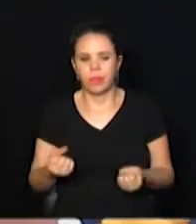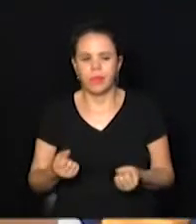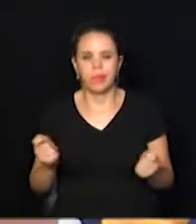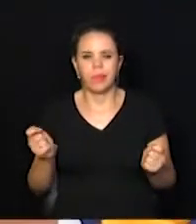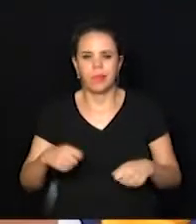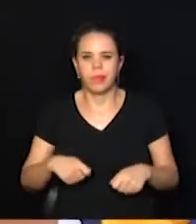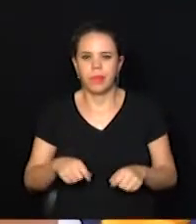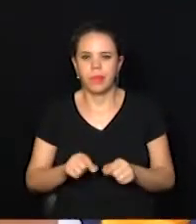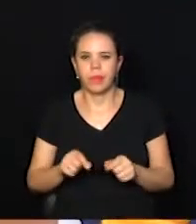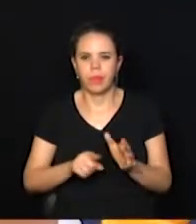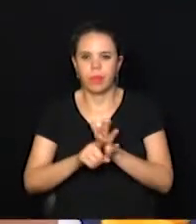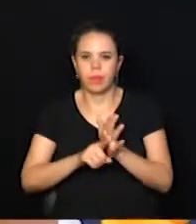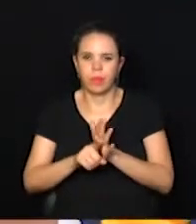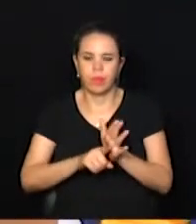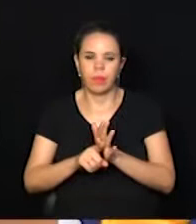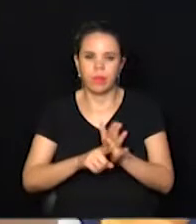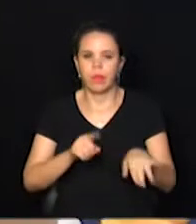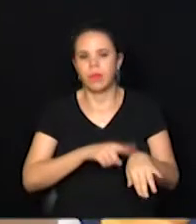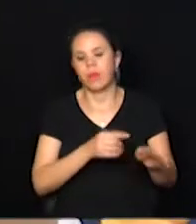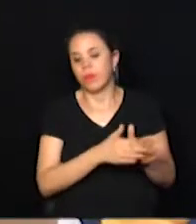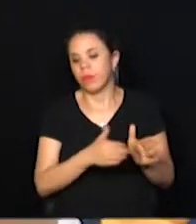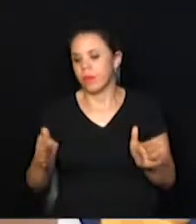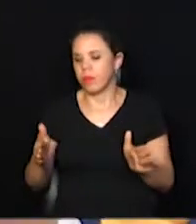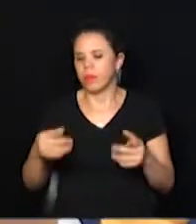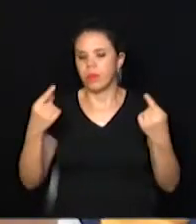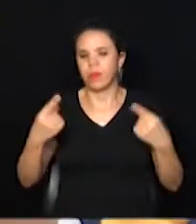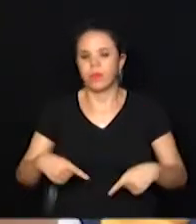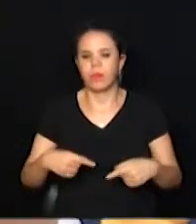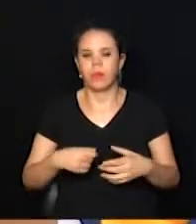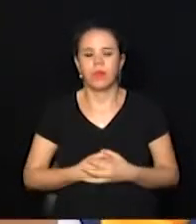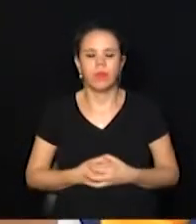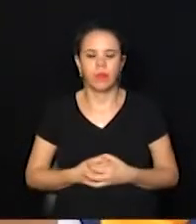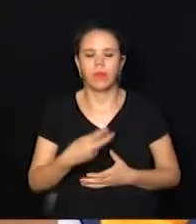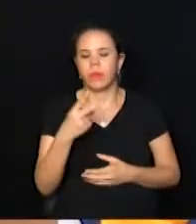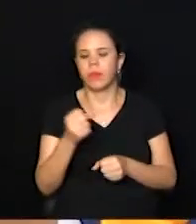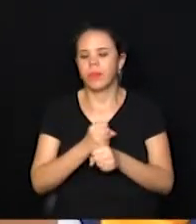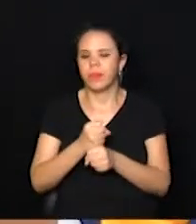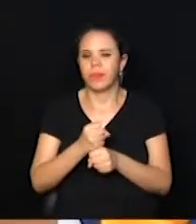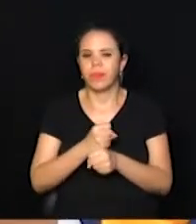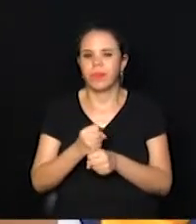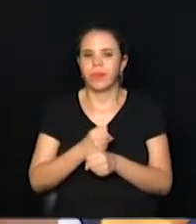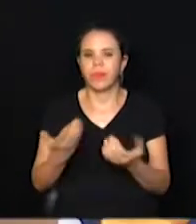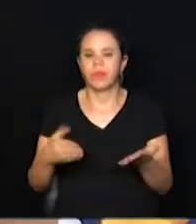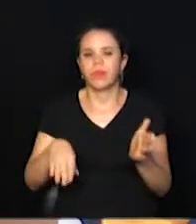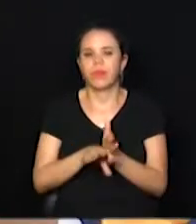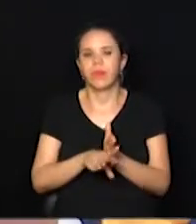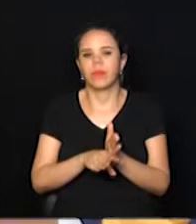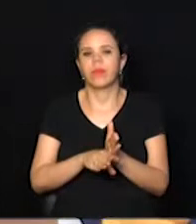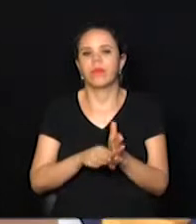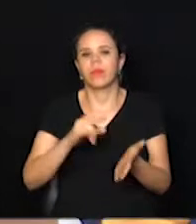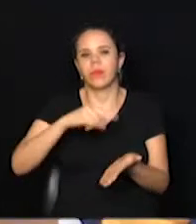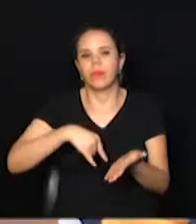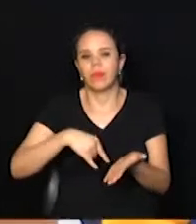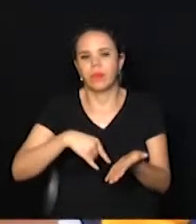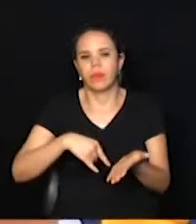possibilidade e uma investigação, o tempo também conspirou contra. 20 anos em que agora chega a prescrição. E